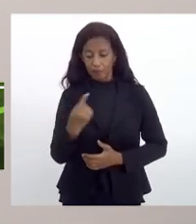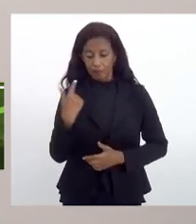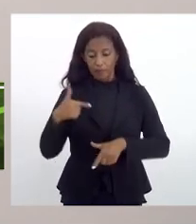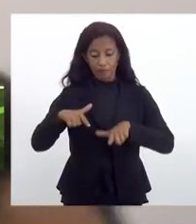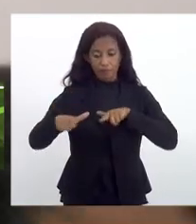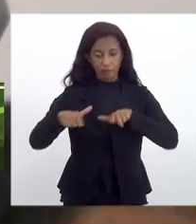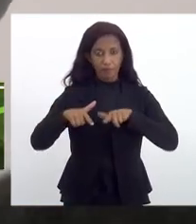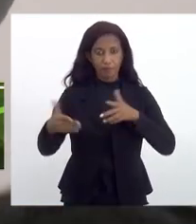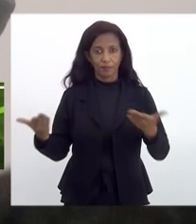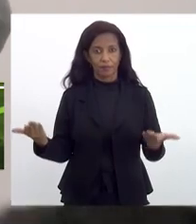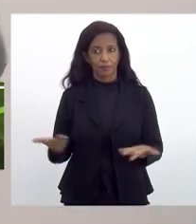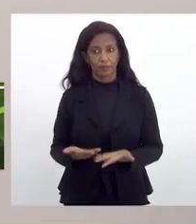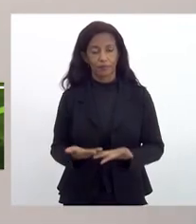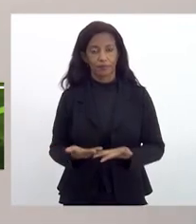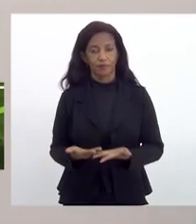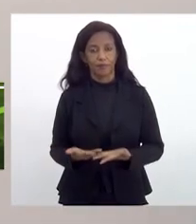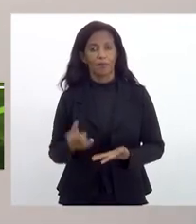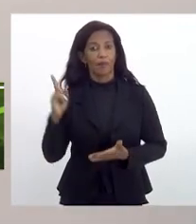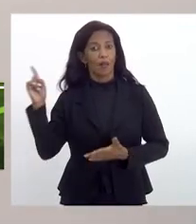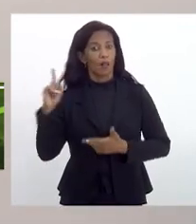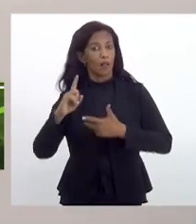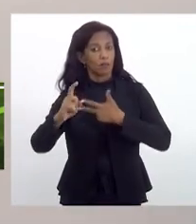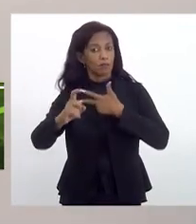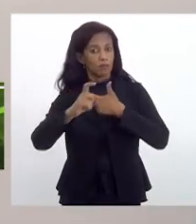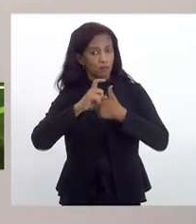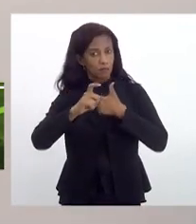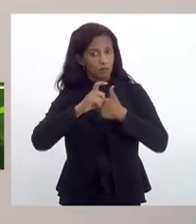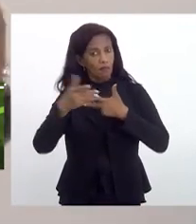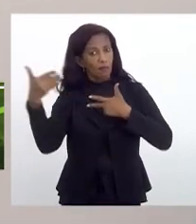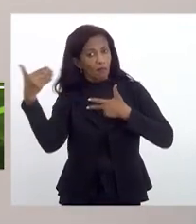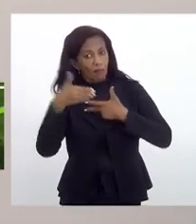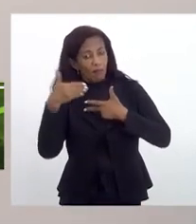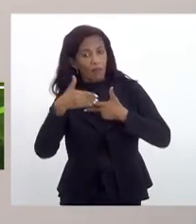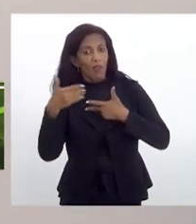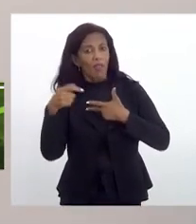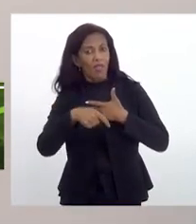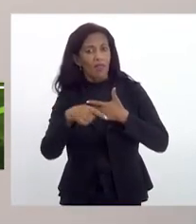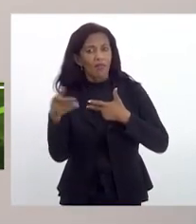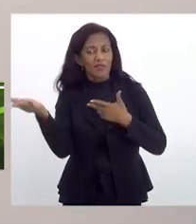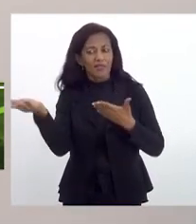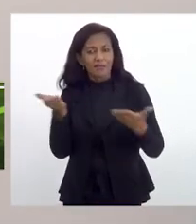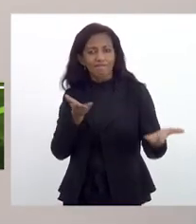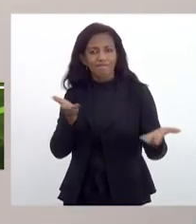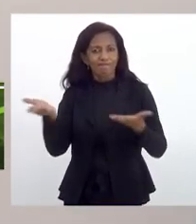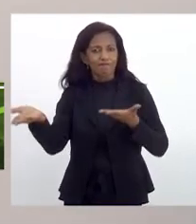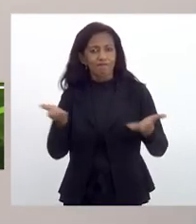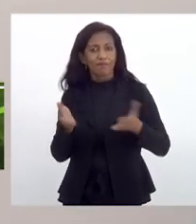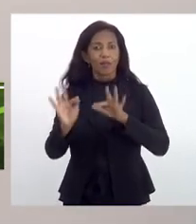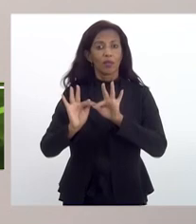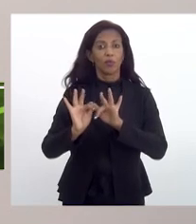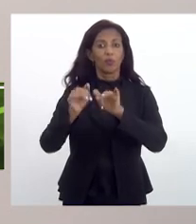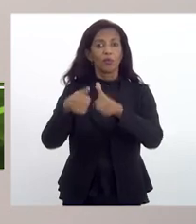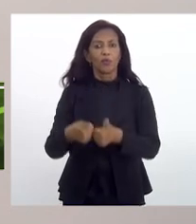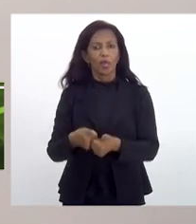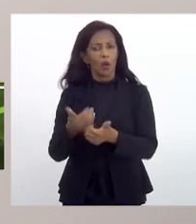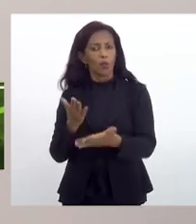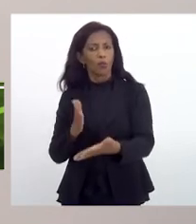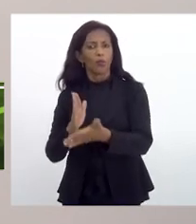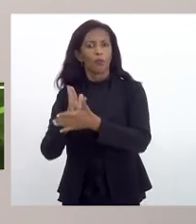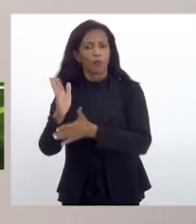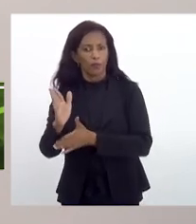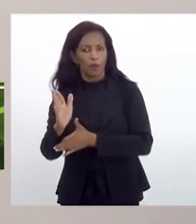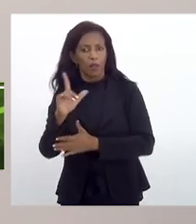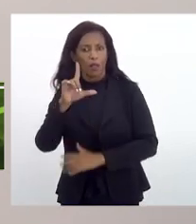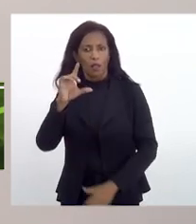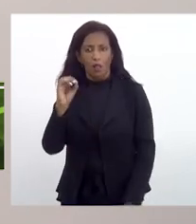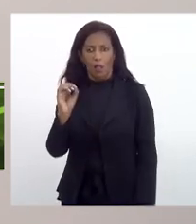hoje, lá no Executivo, é exatamente fazer essa composição para que, ao final, aquilo que for aprovado na